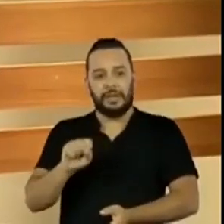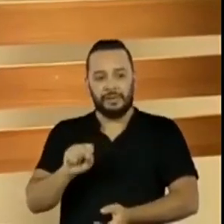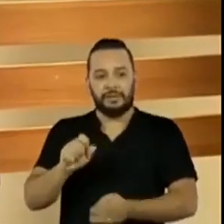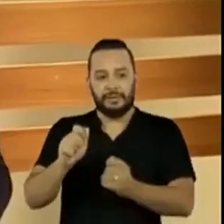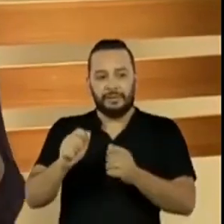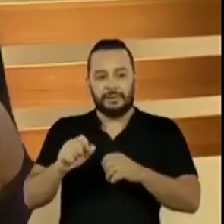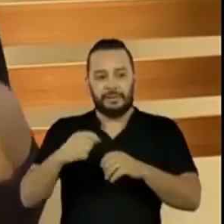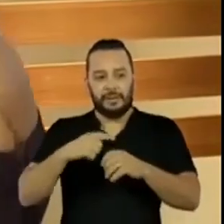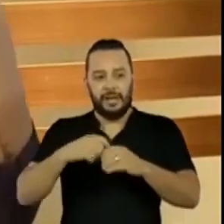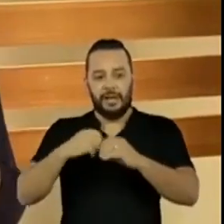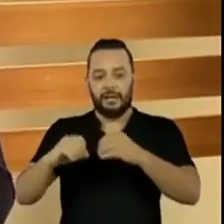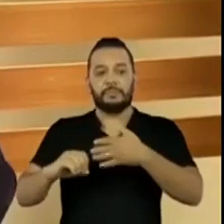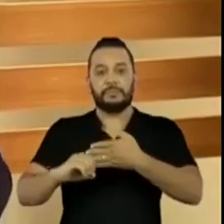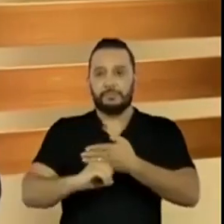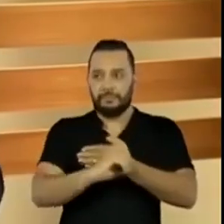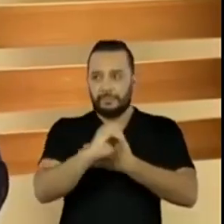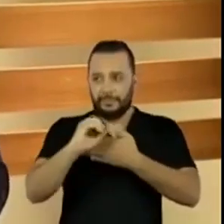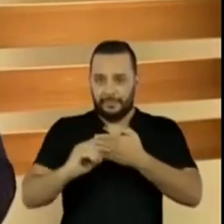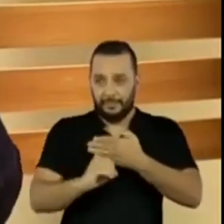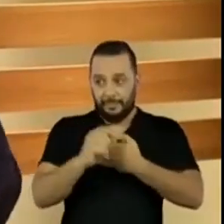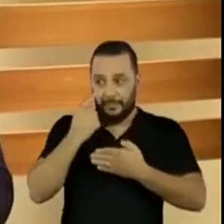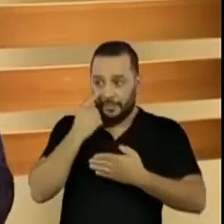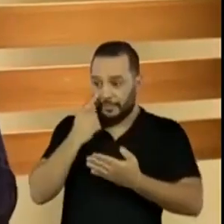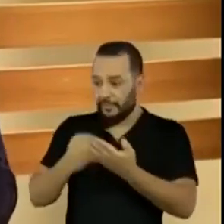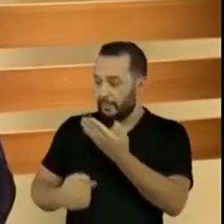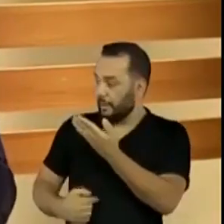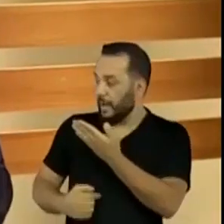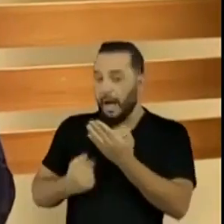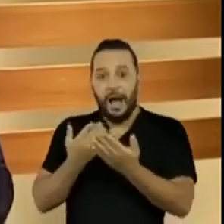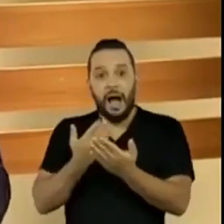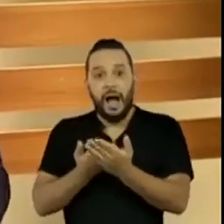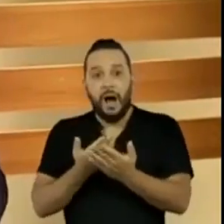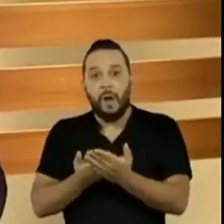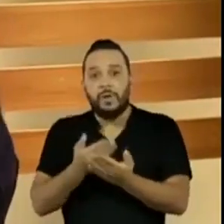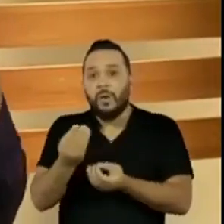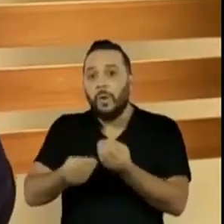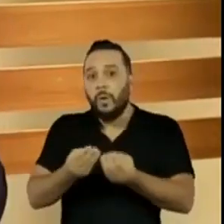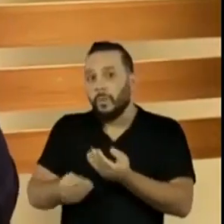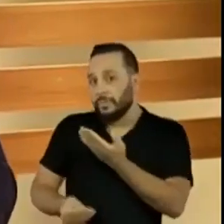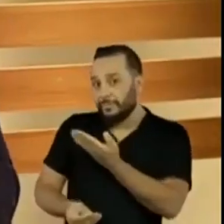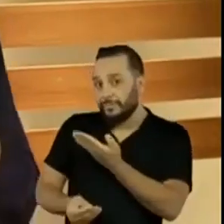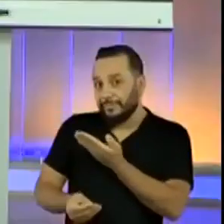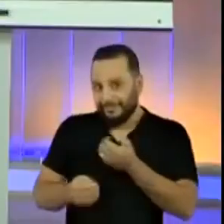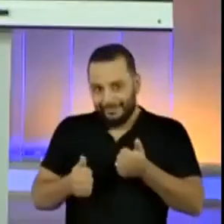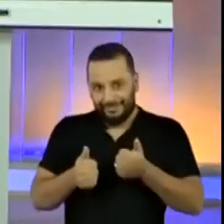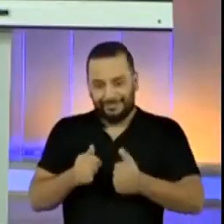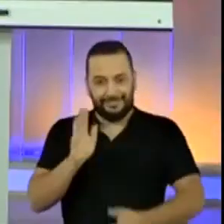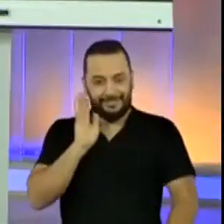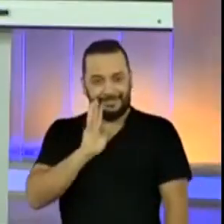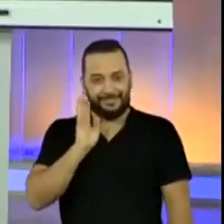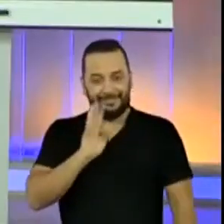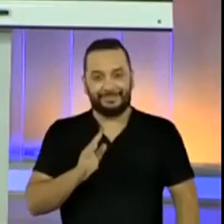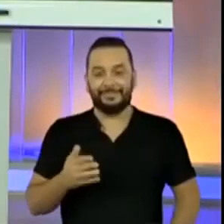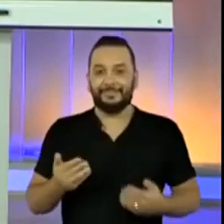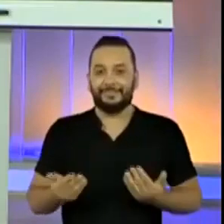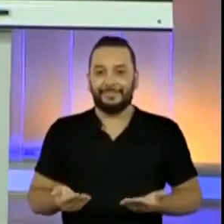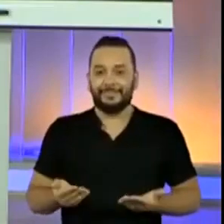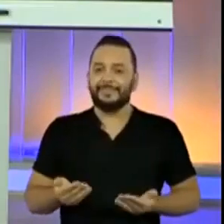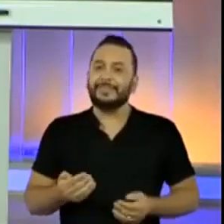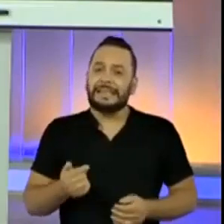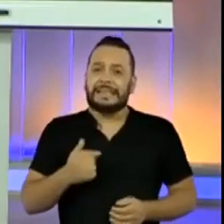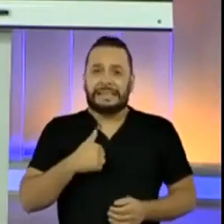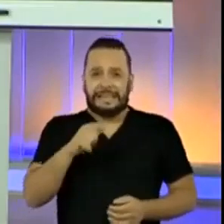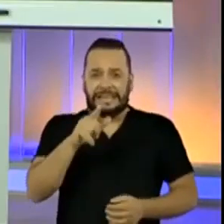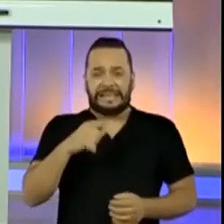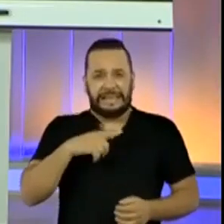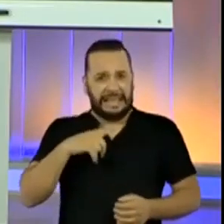consegue acompanhar quais são as aulas que vão acontecer para o seu ano naquele dia. Legal? Bom, quem tiver